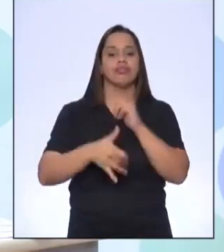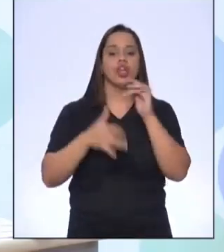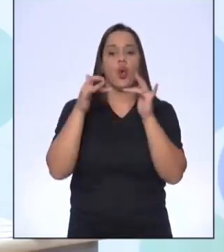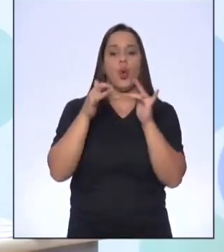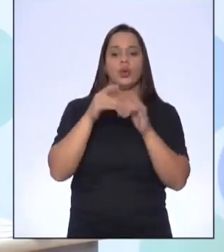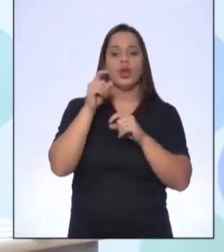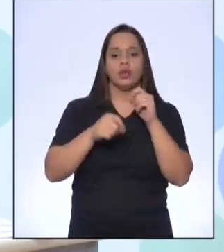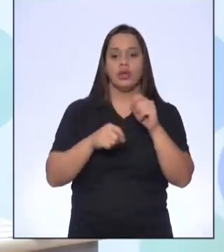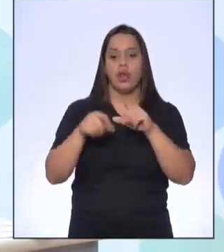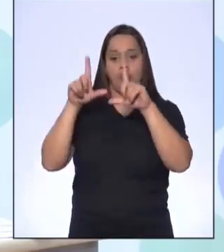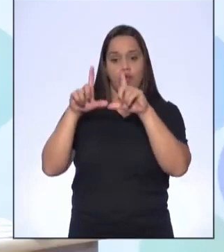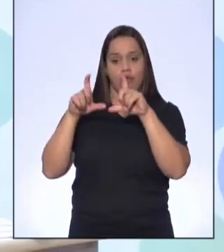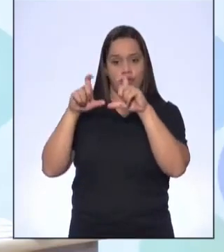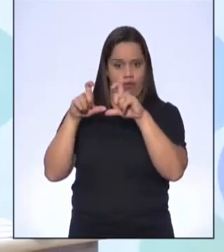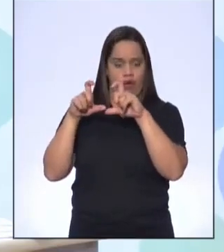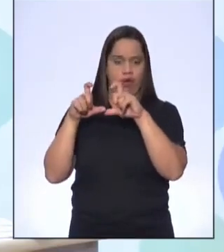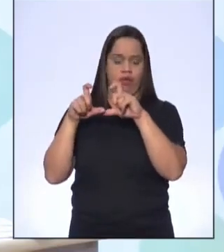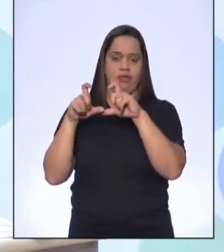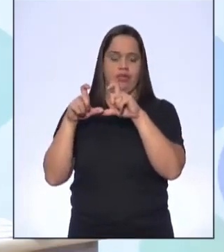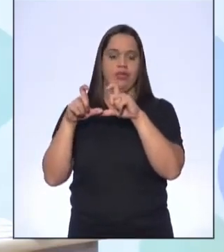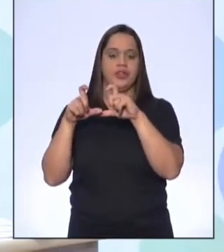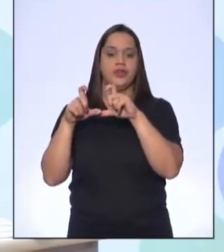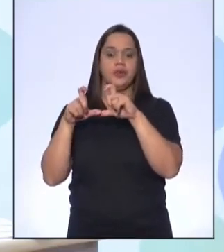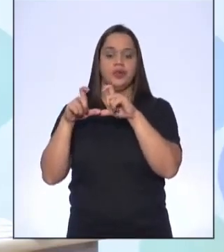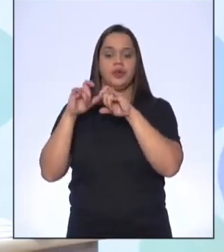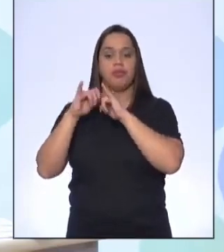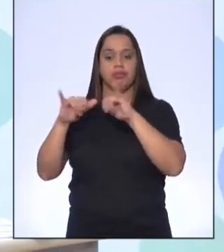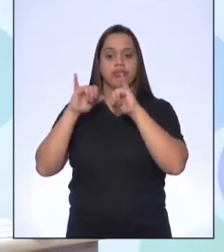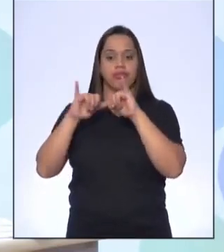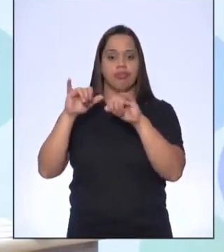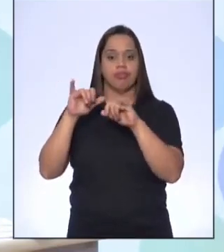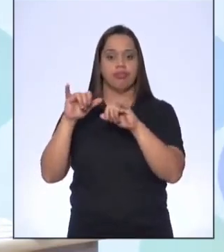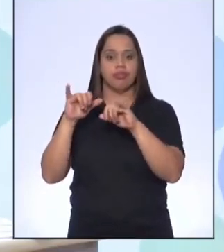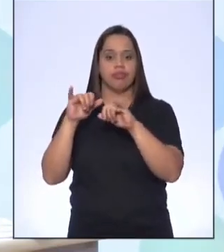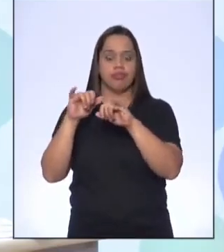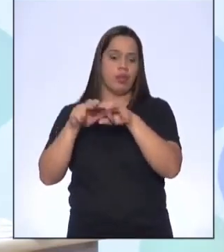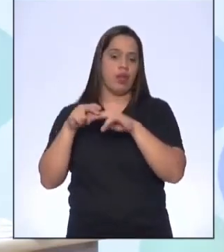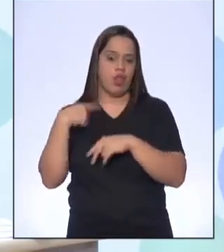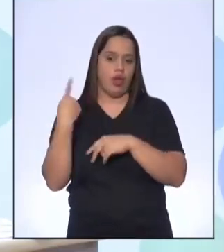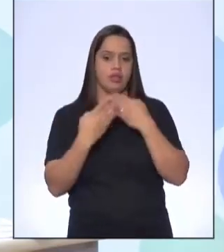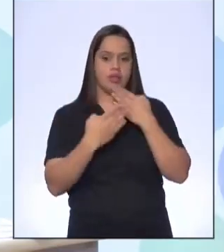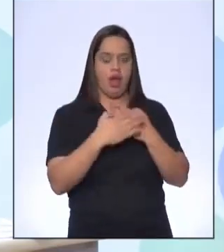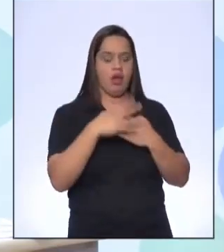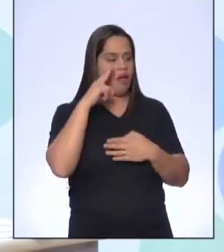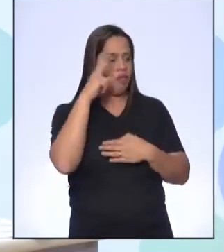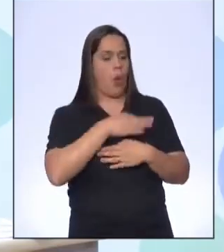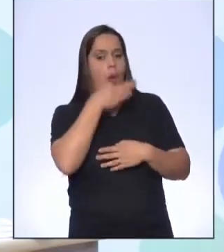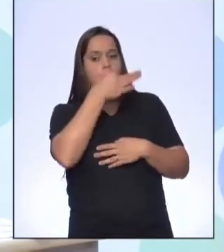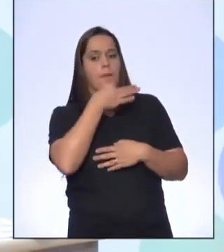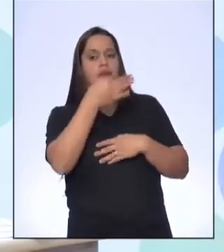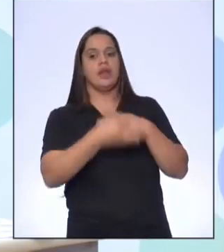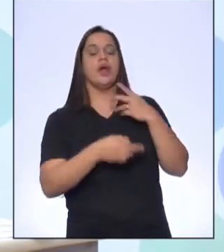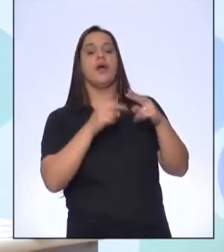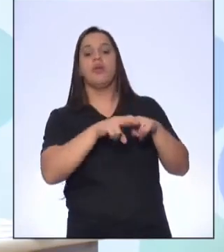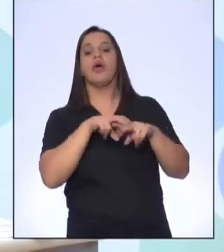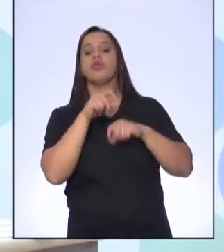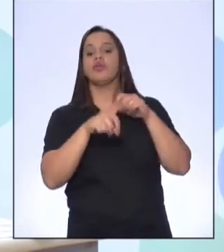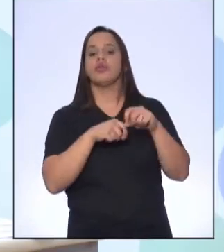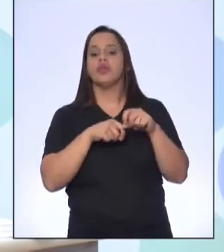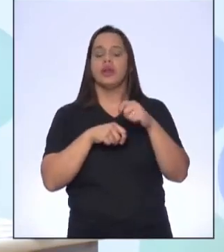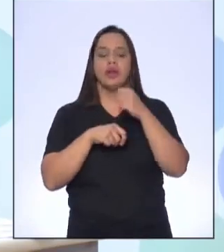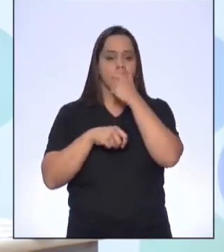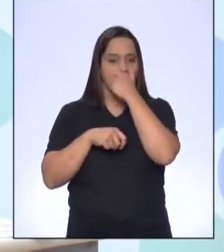a fotoreportagem do começo da nossa aula. Ela se posicionou em relação àquela fotoreportagem, sugerindo.